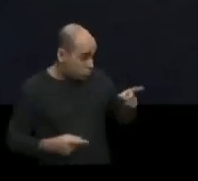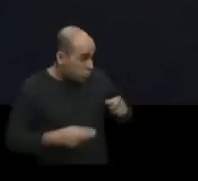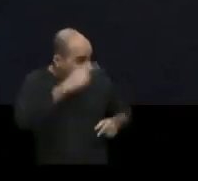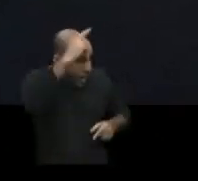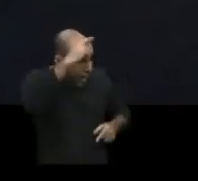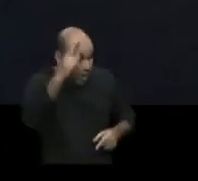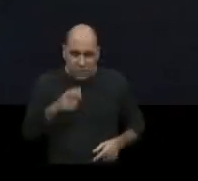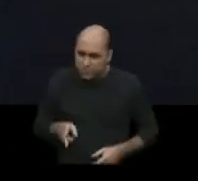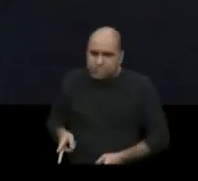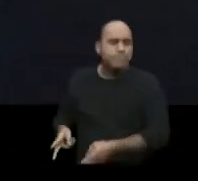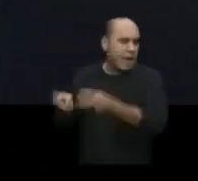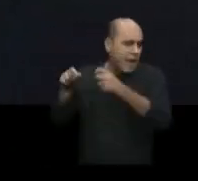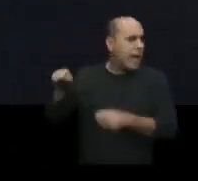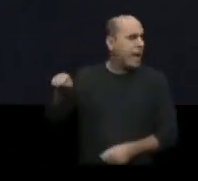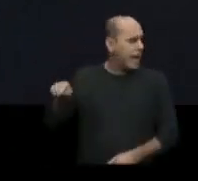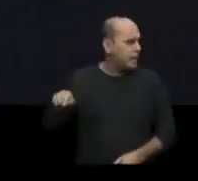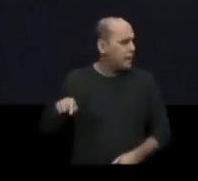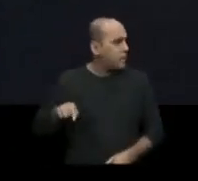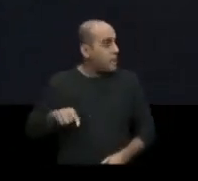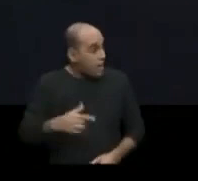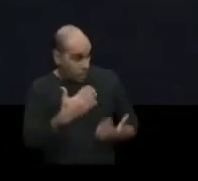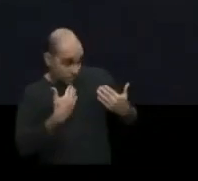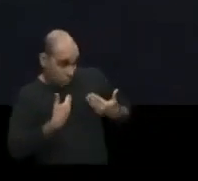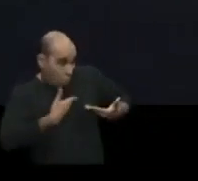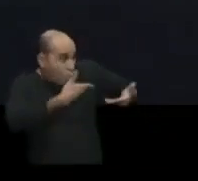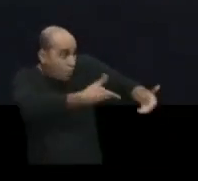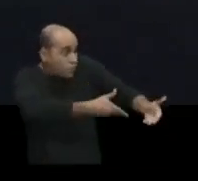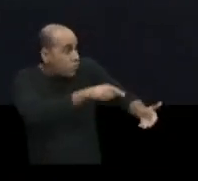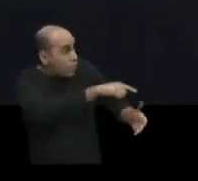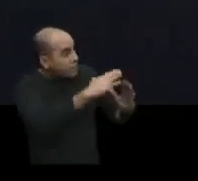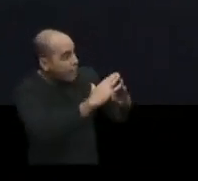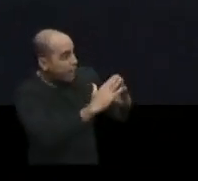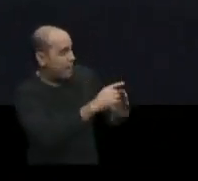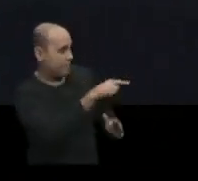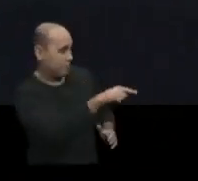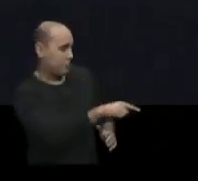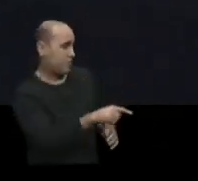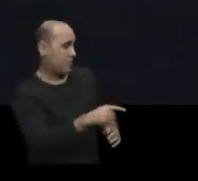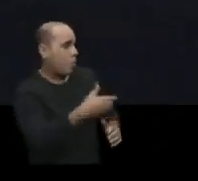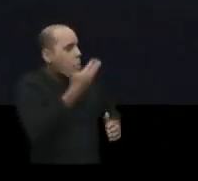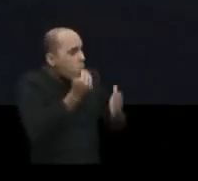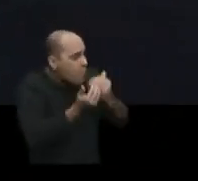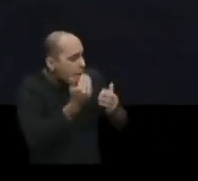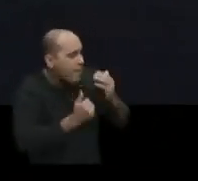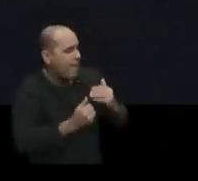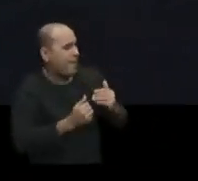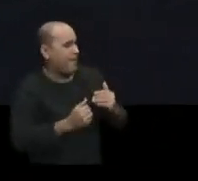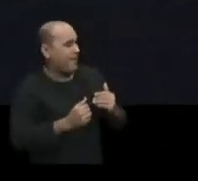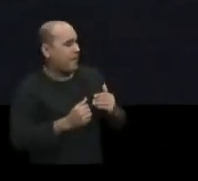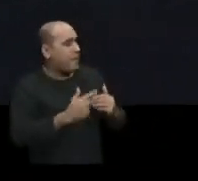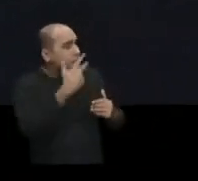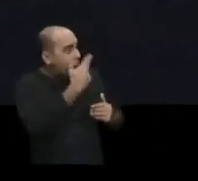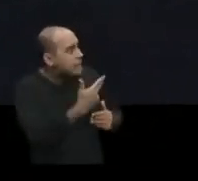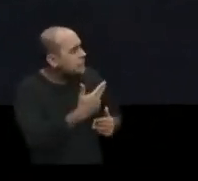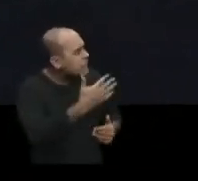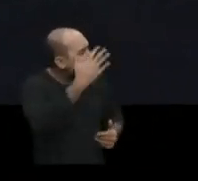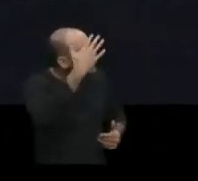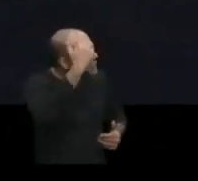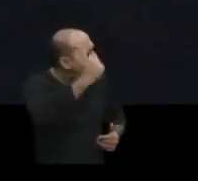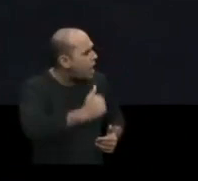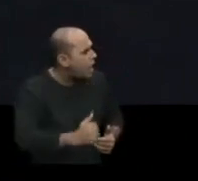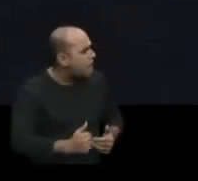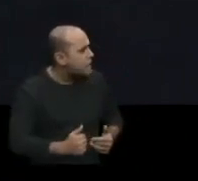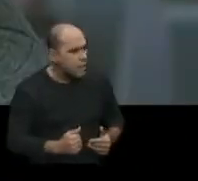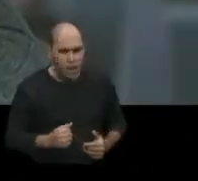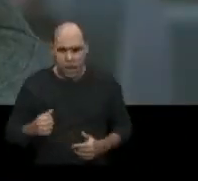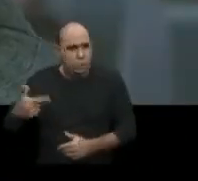Um dia, ele me chamou pra ir comer na casa de vocês. Como se ele soubesse que naquele dia eu ia